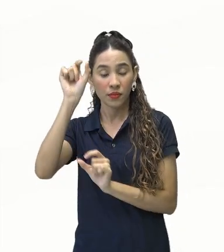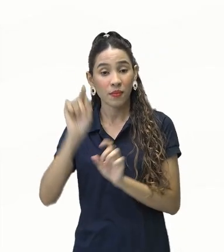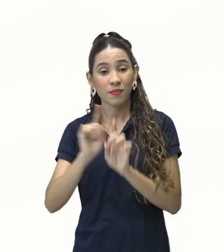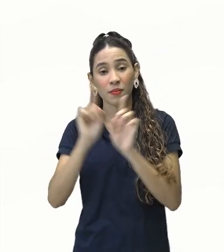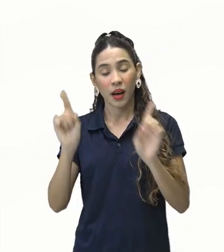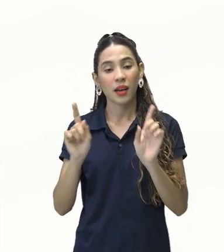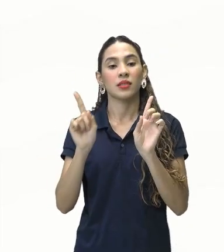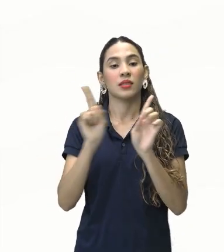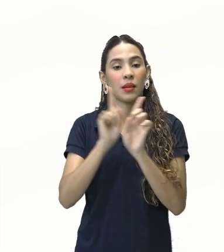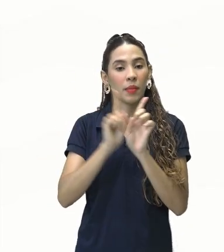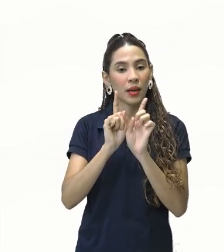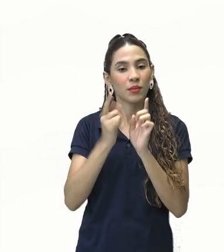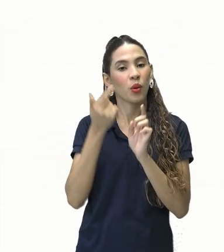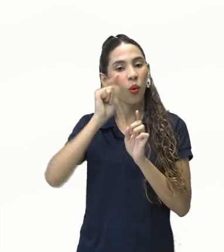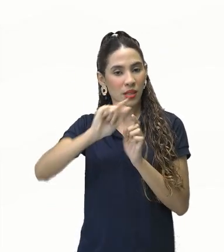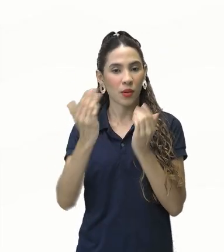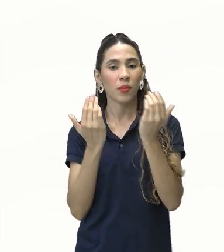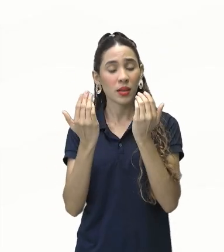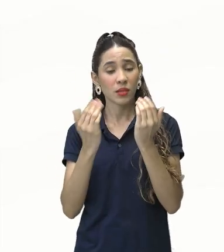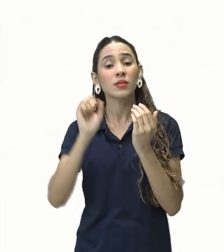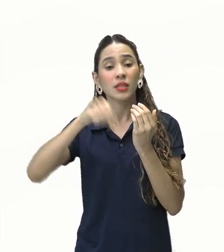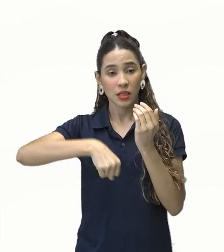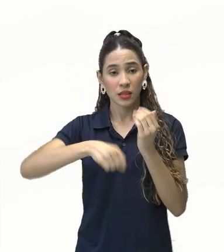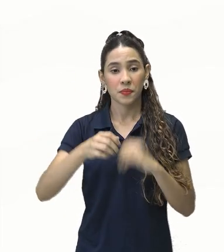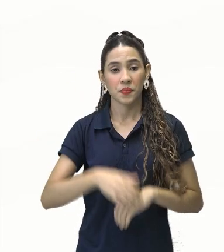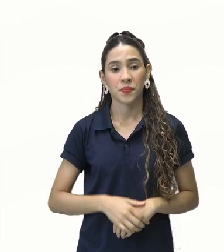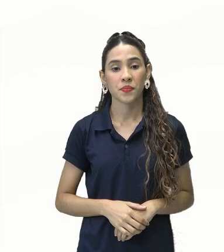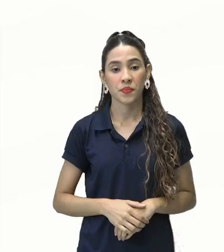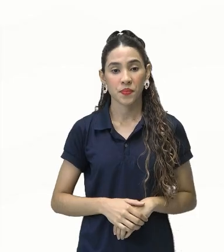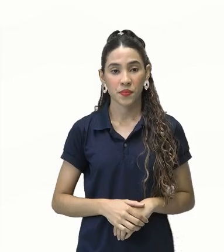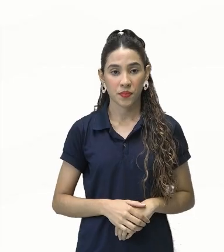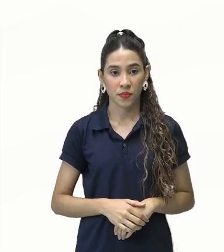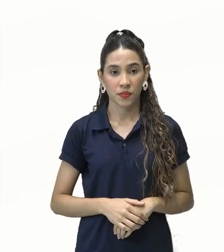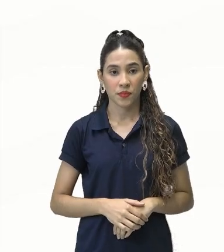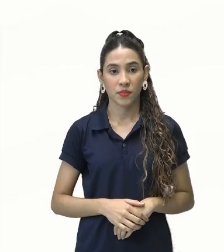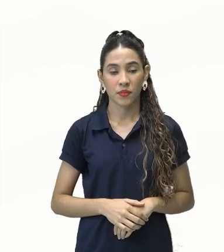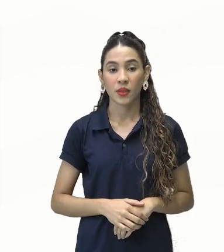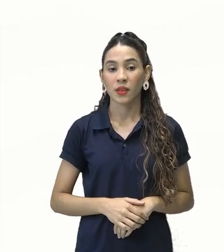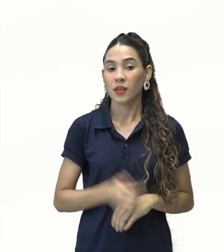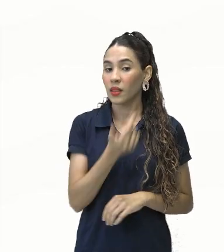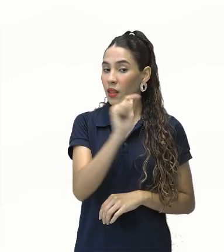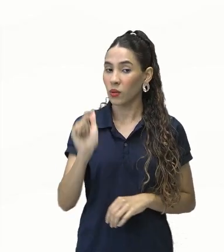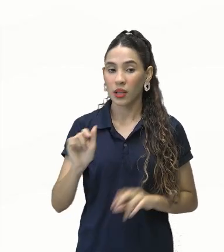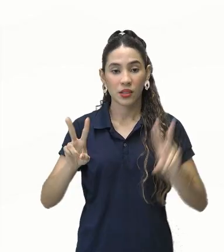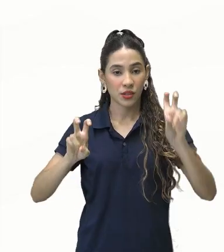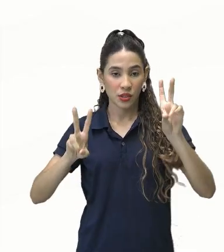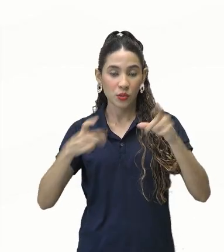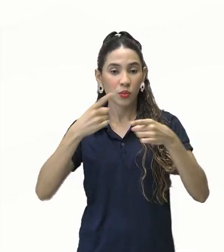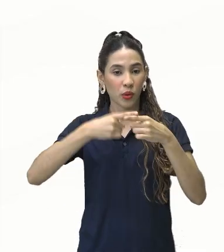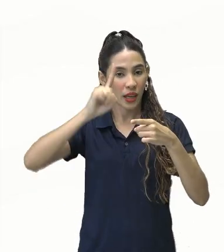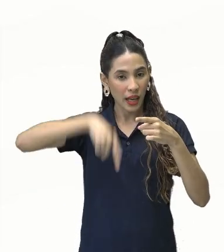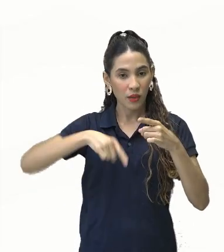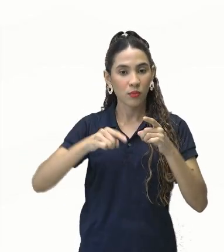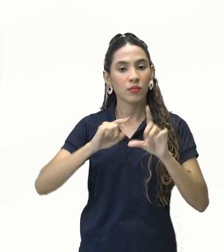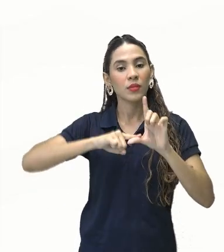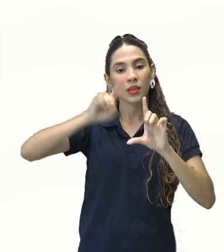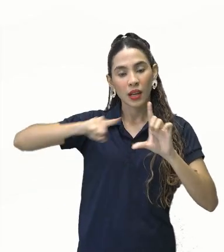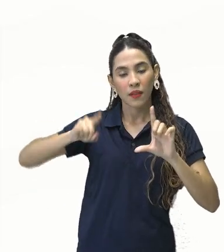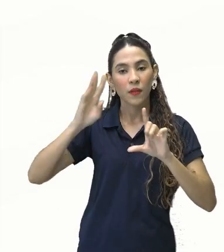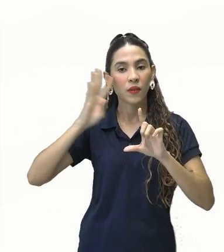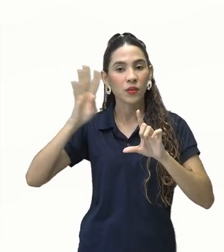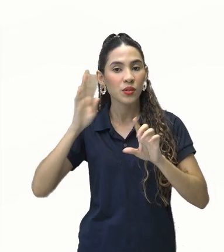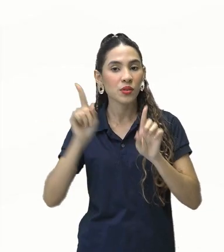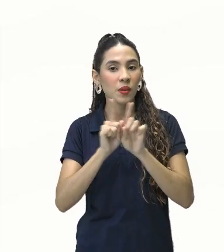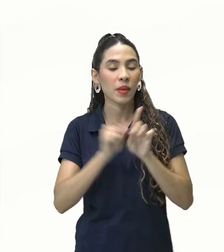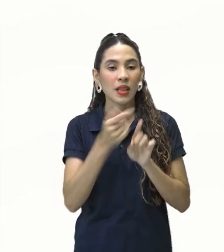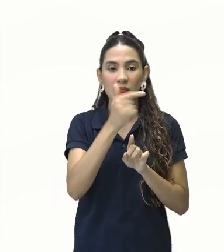também conseguimos fazer a comparação? Claro que sim. Ó, também não tem título, por se tratar de um gráfico fictício, e